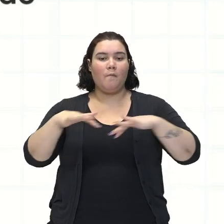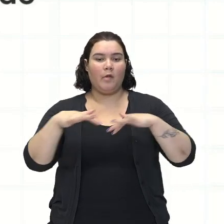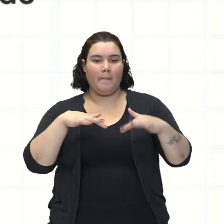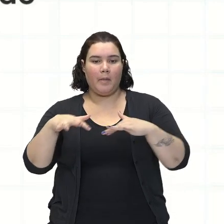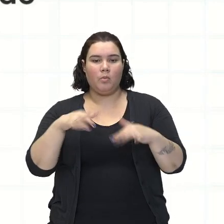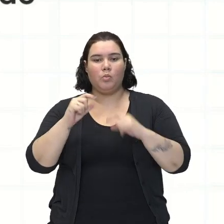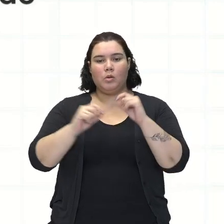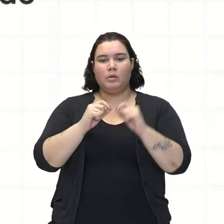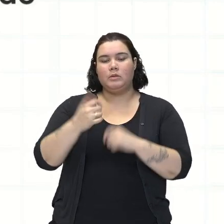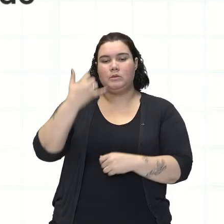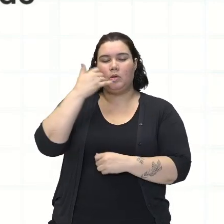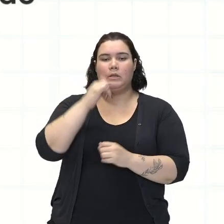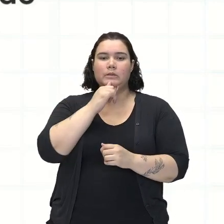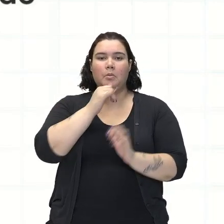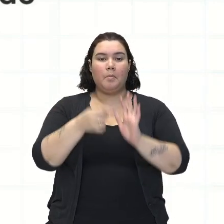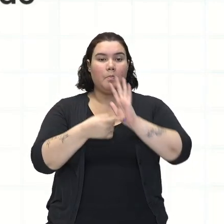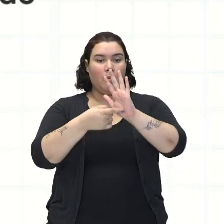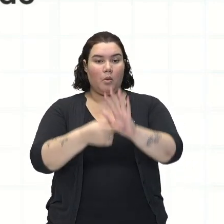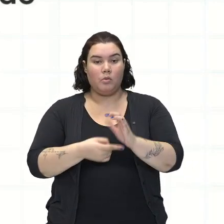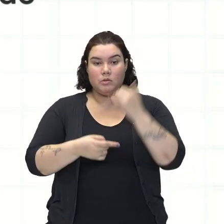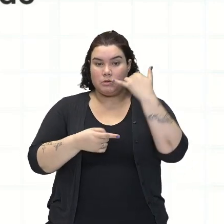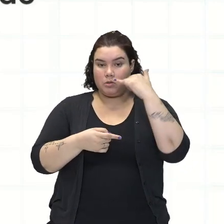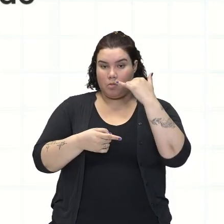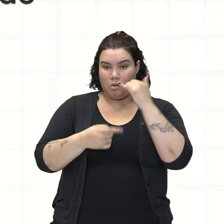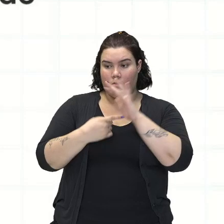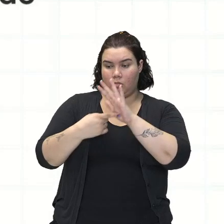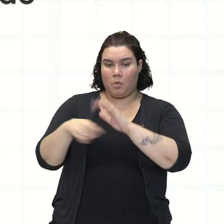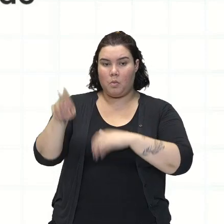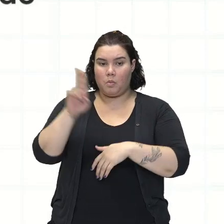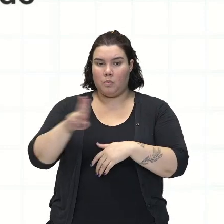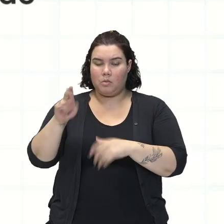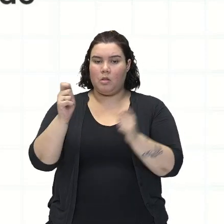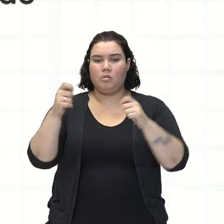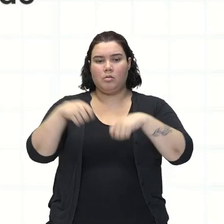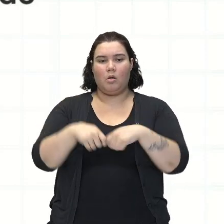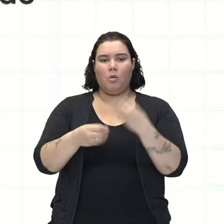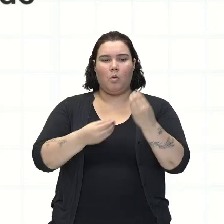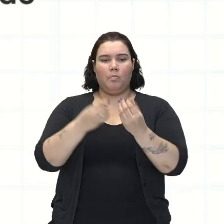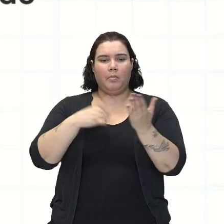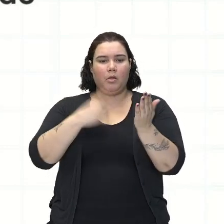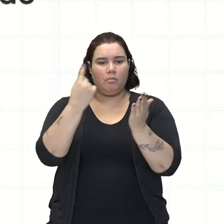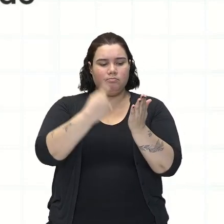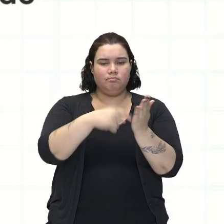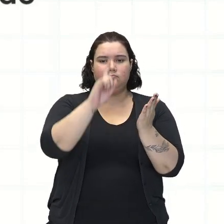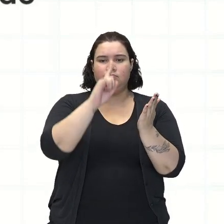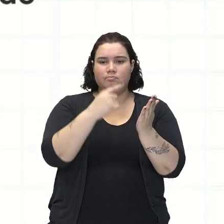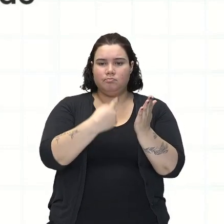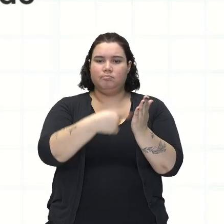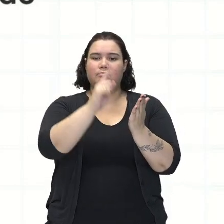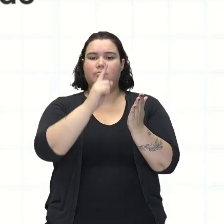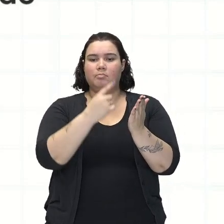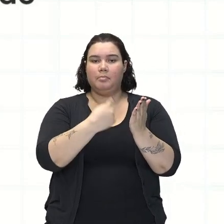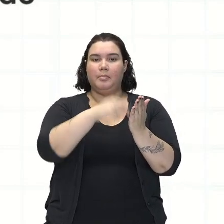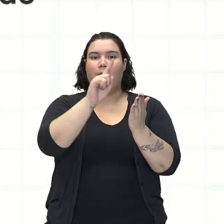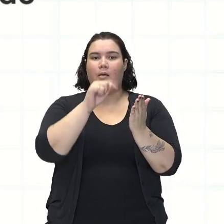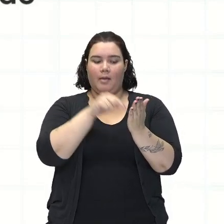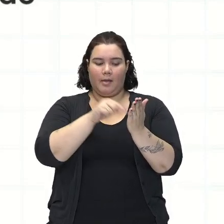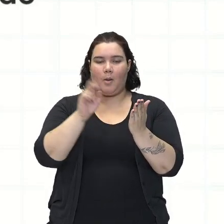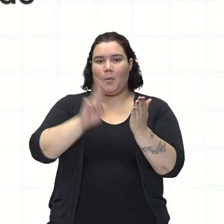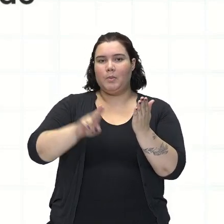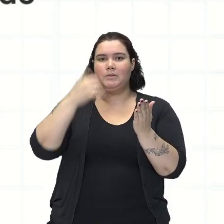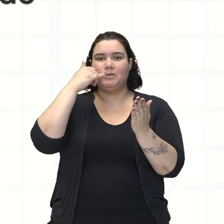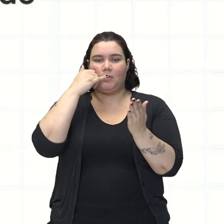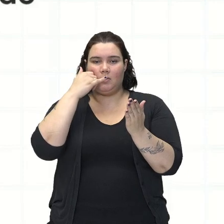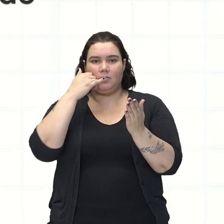como usar um novo recurso em um smartphone, pode fazer gesto de deslizar na tela para demonstrar como navegar entre as opções. E isso